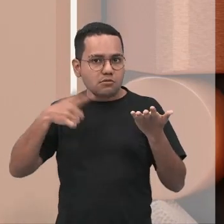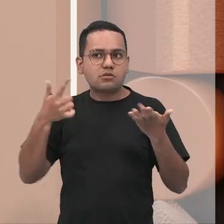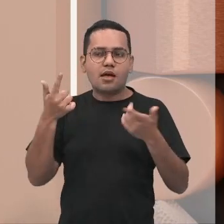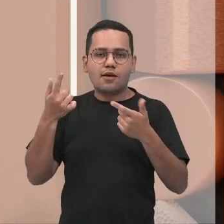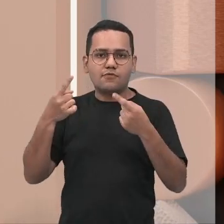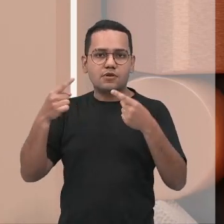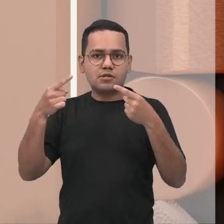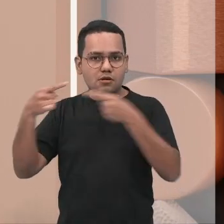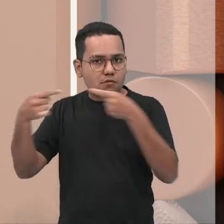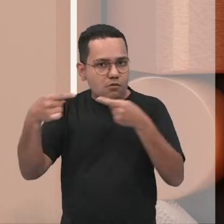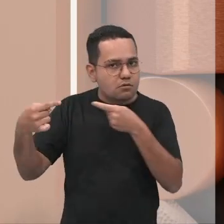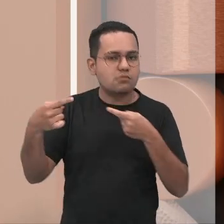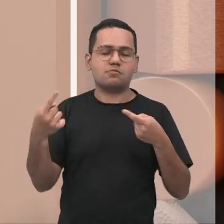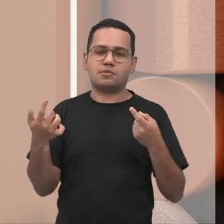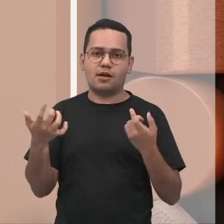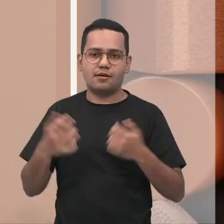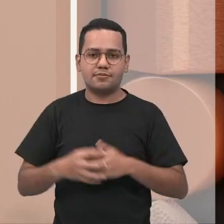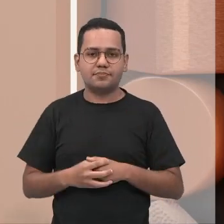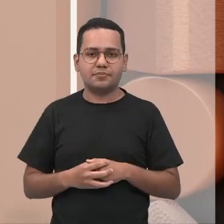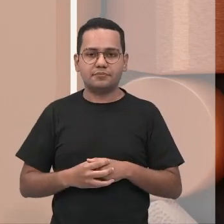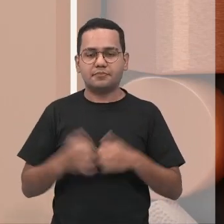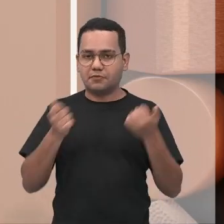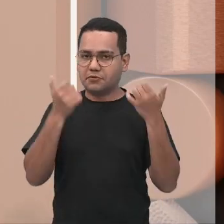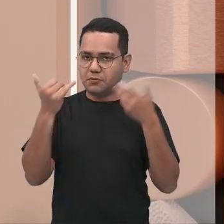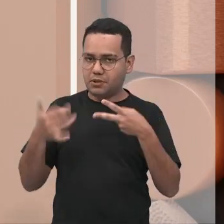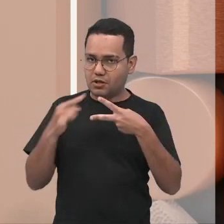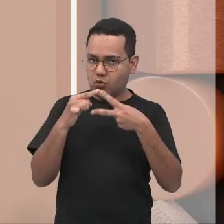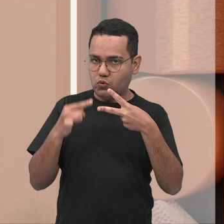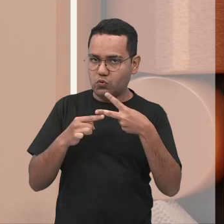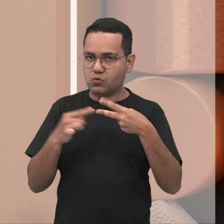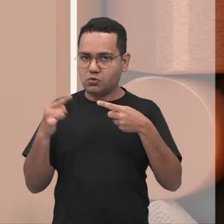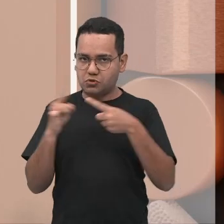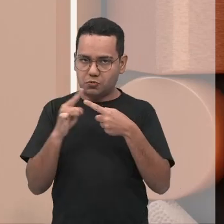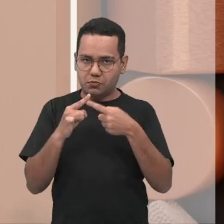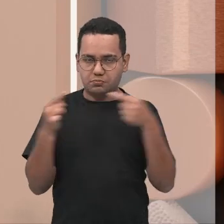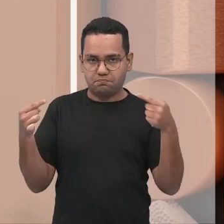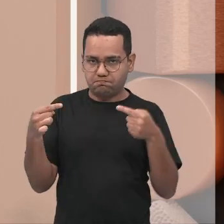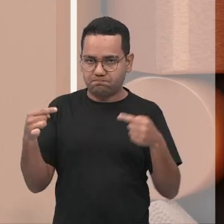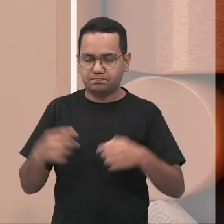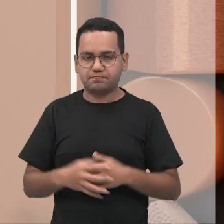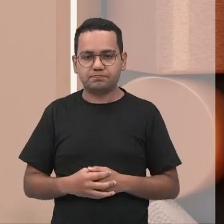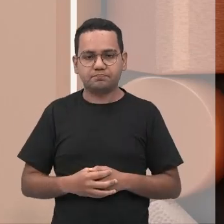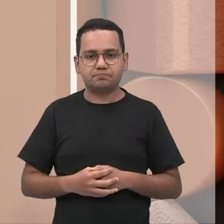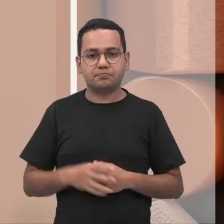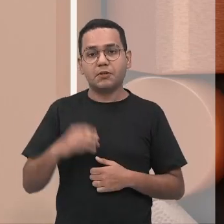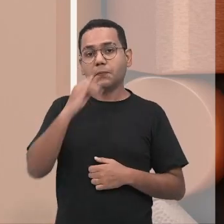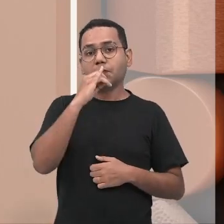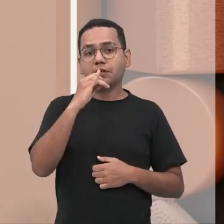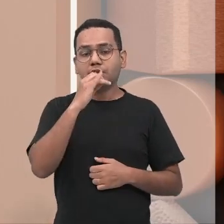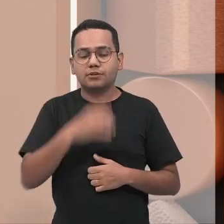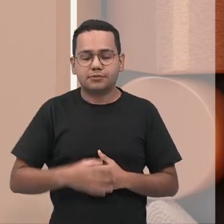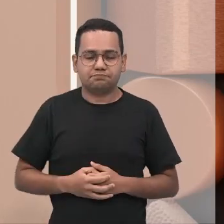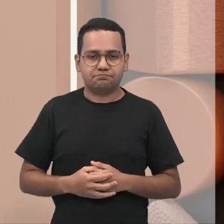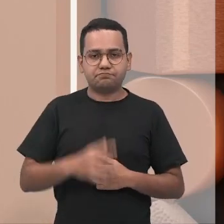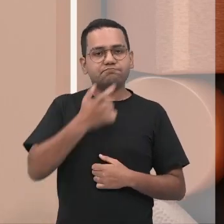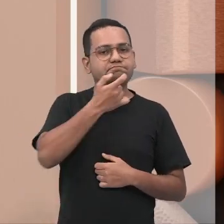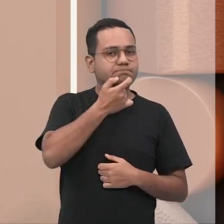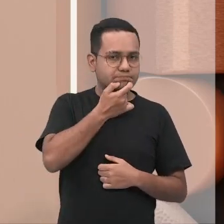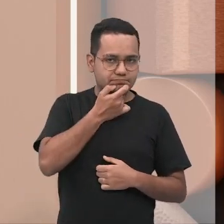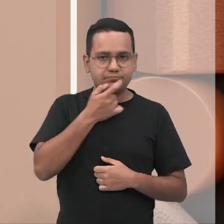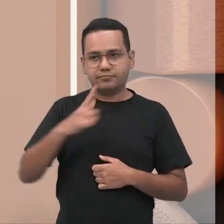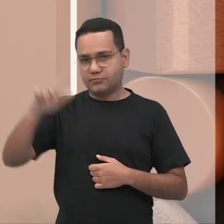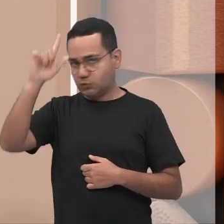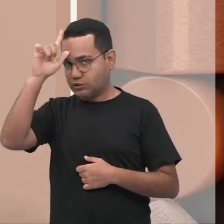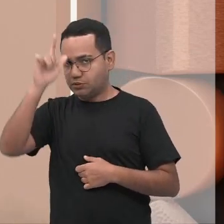potências. Vou destacar para vocês duas rivalidades bem emblemáticas, tá, gente? A Inglaterra com a Alemanha e a França com